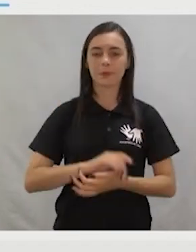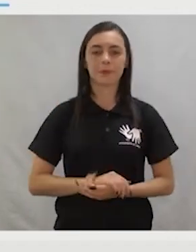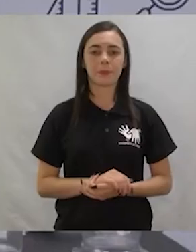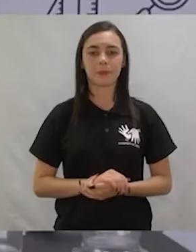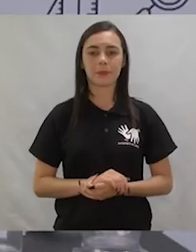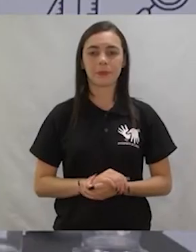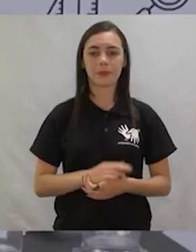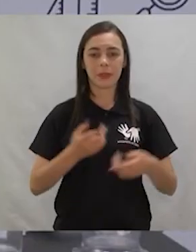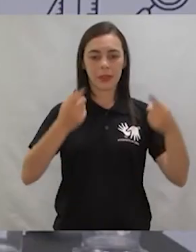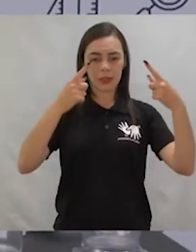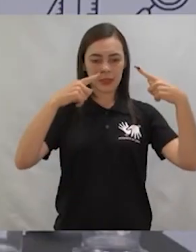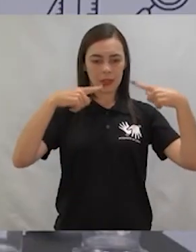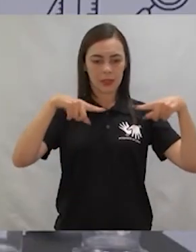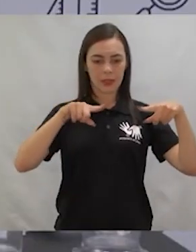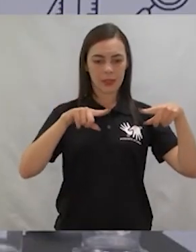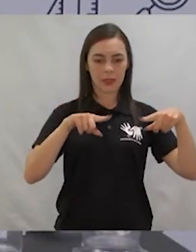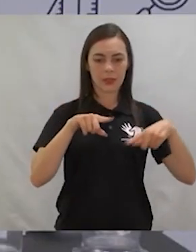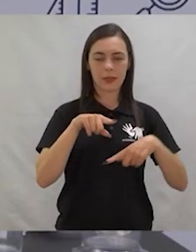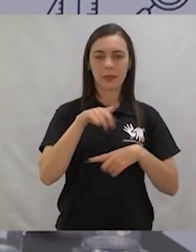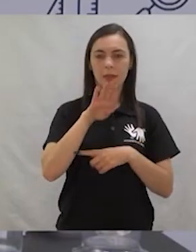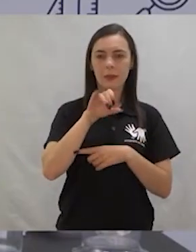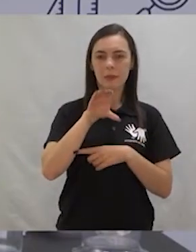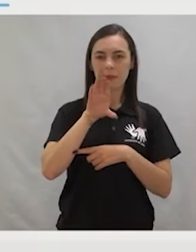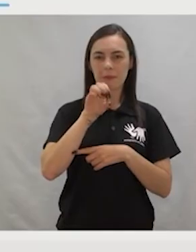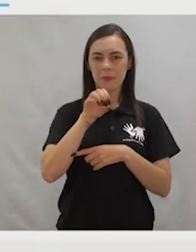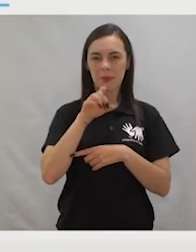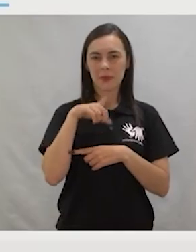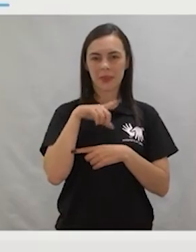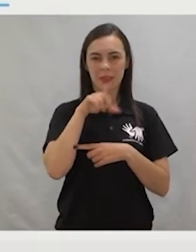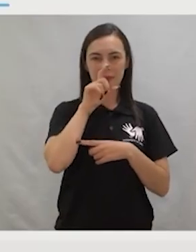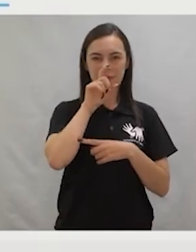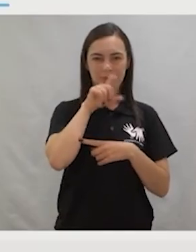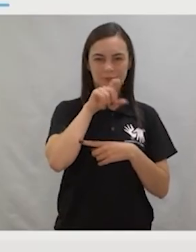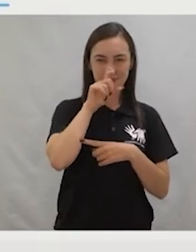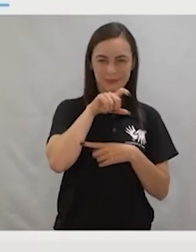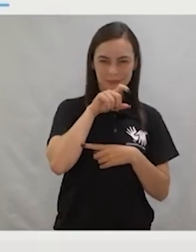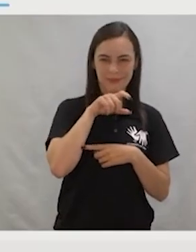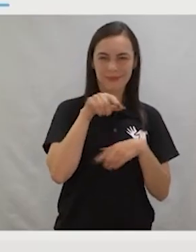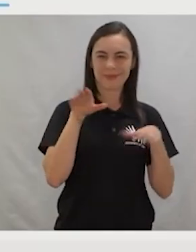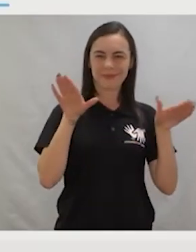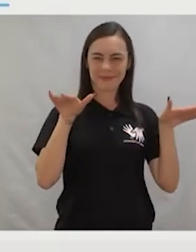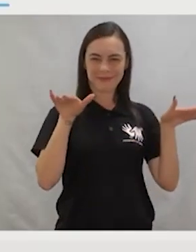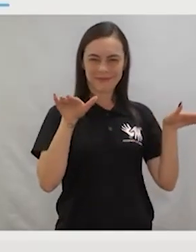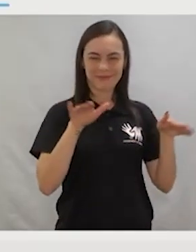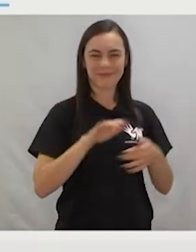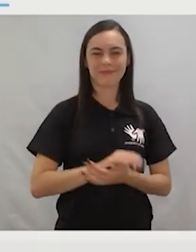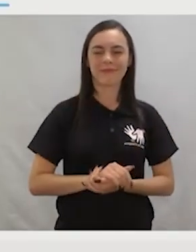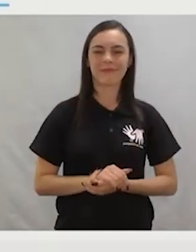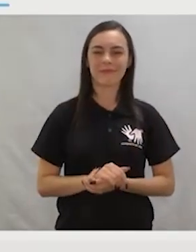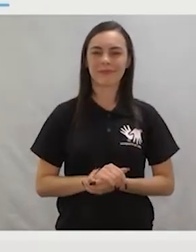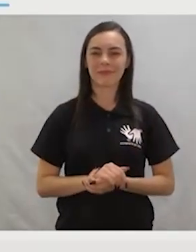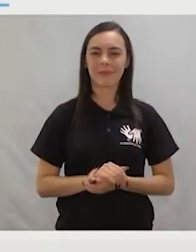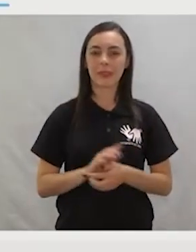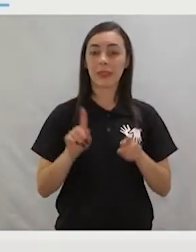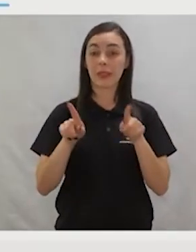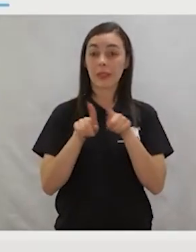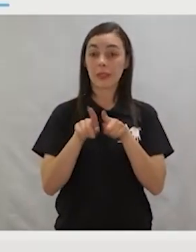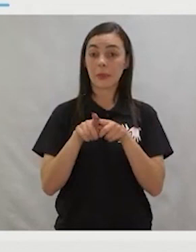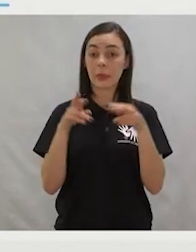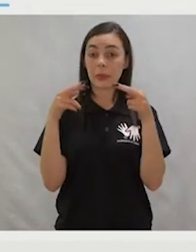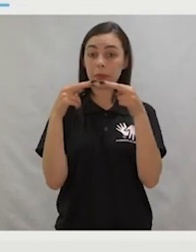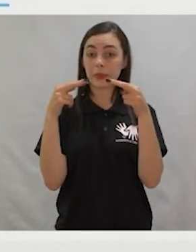E o que rima com bico? Olha lá o desenho do bico e uma foto de um bico de um pássaro, né?